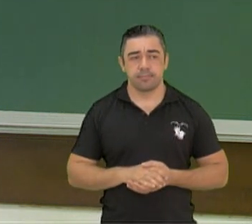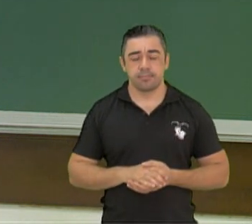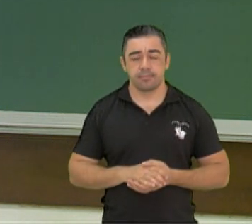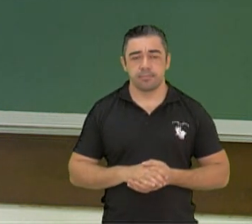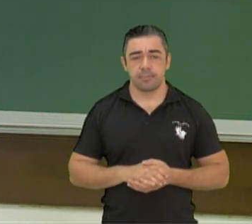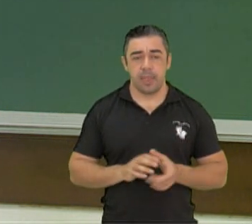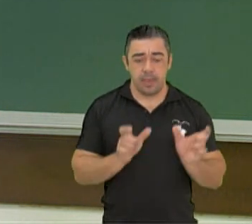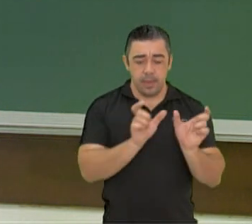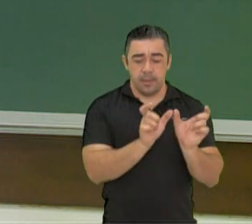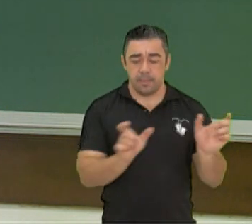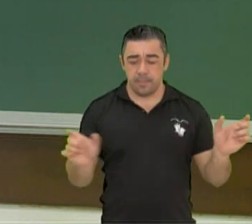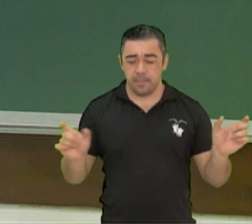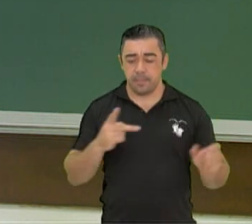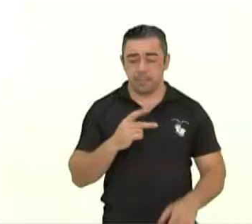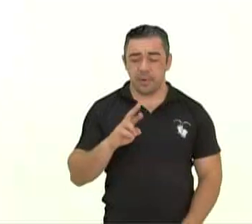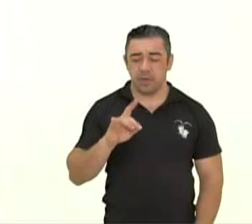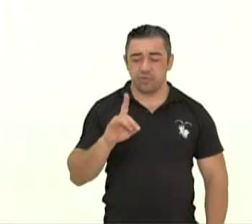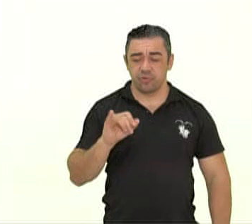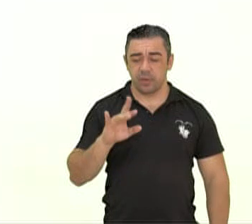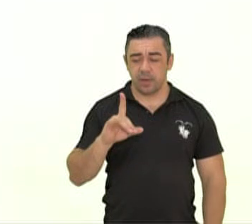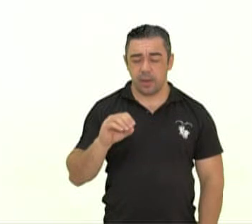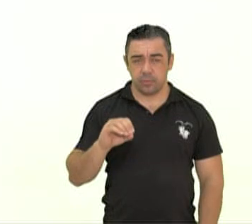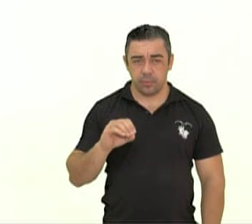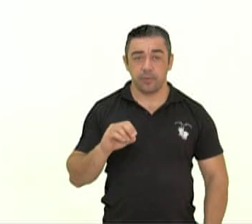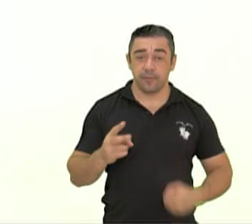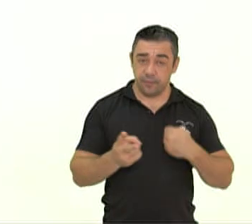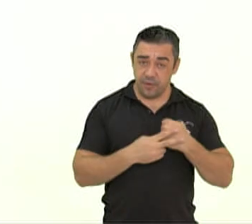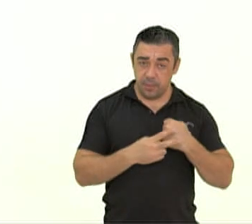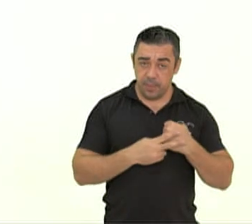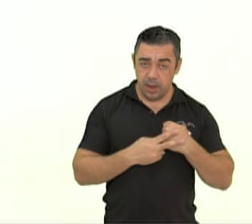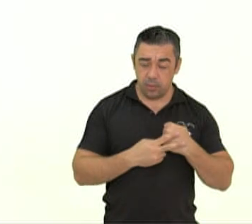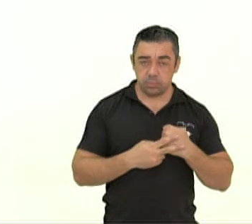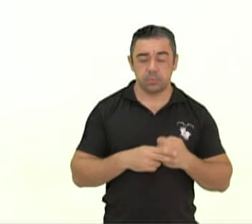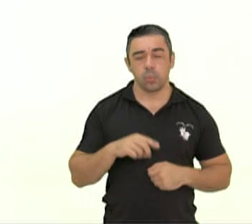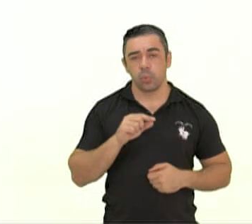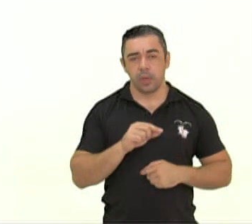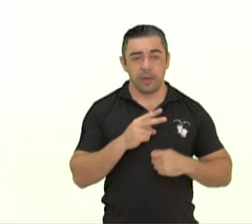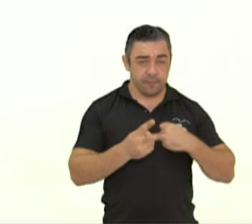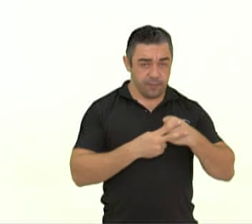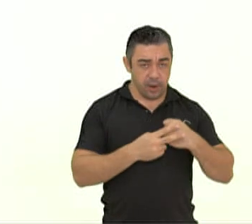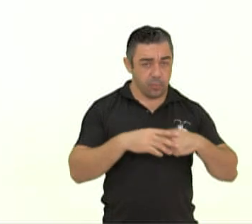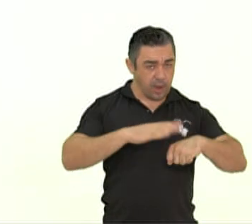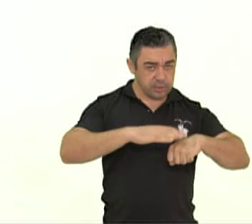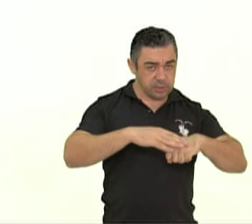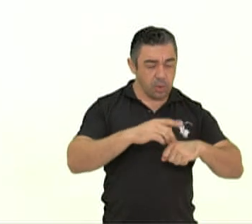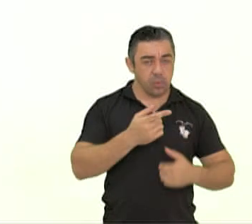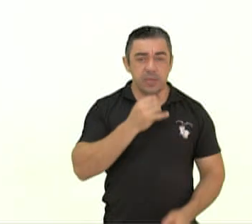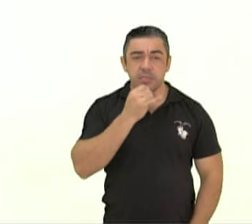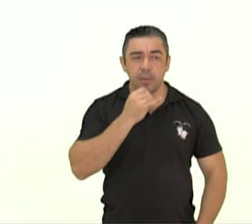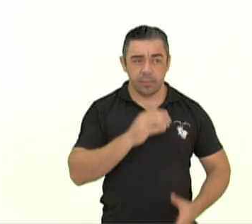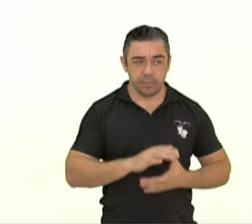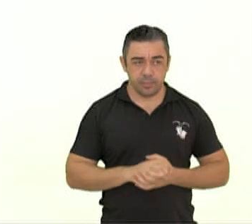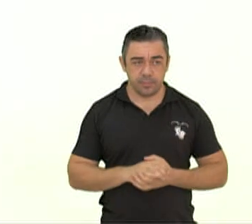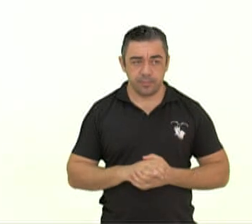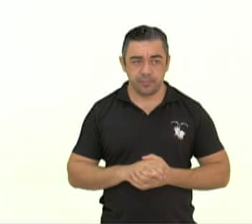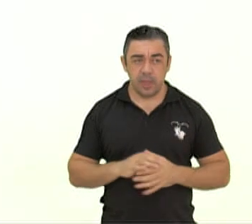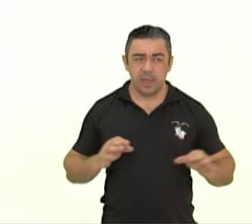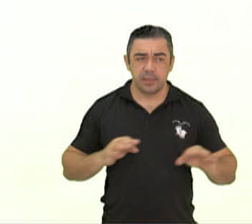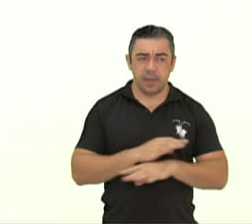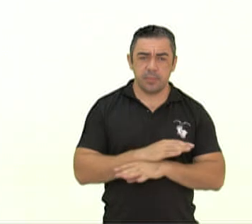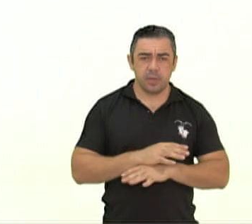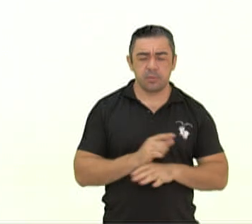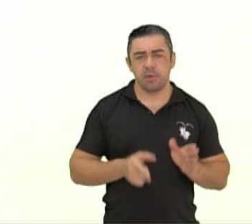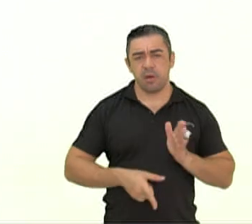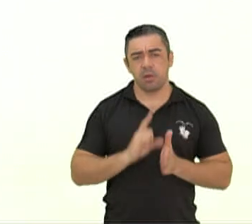Os predicados podem ser verbal, quando o verbo indica ação. Exemplo, terminei